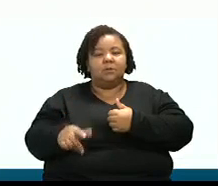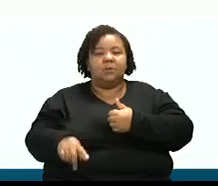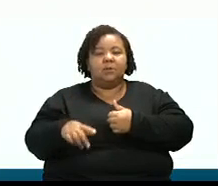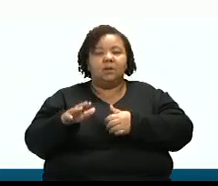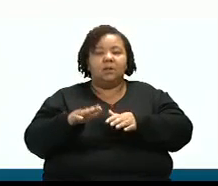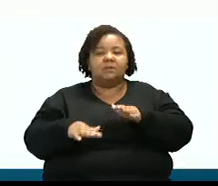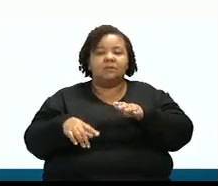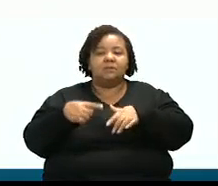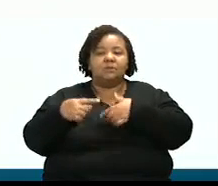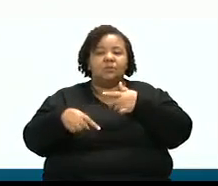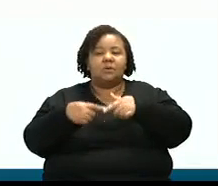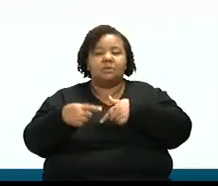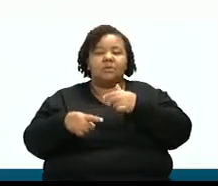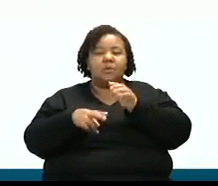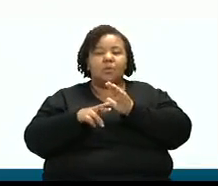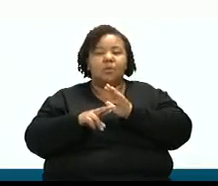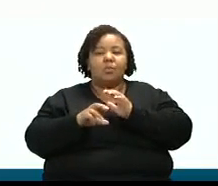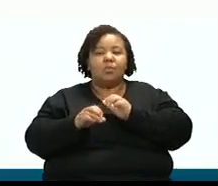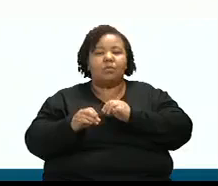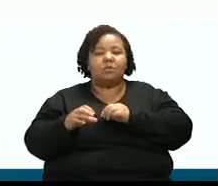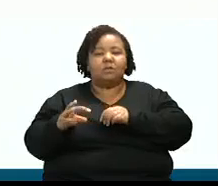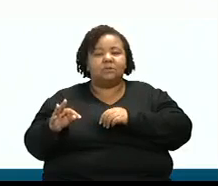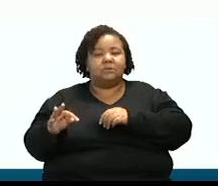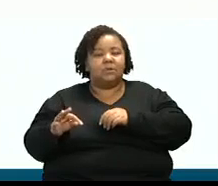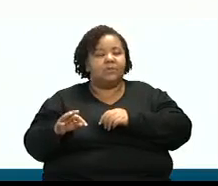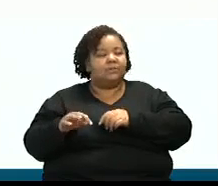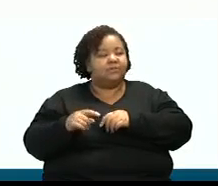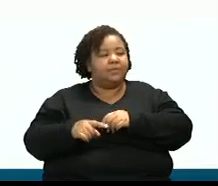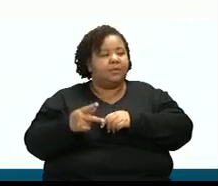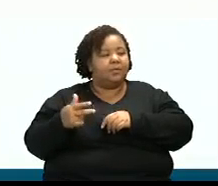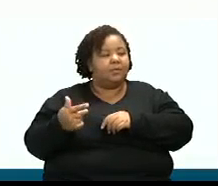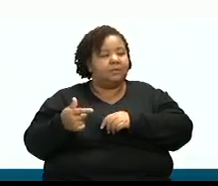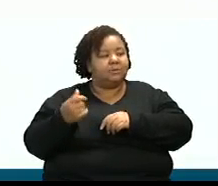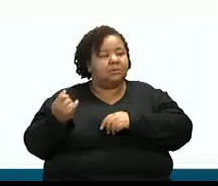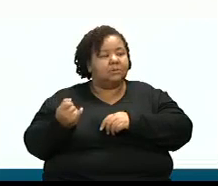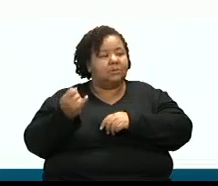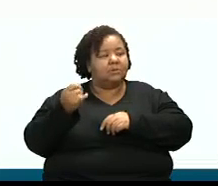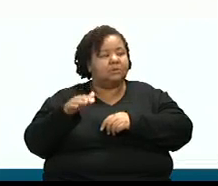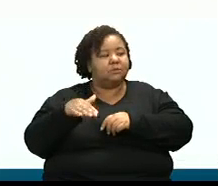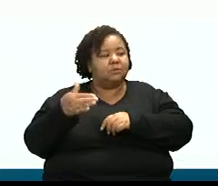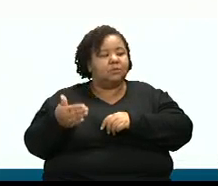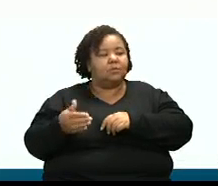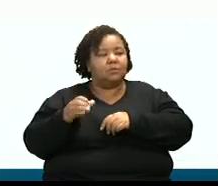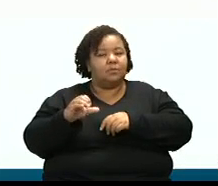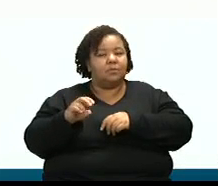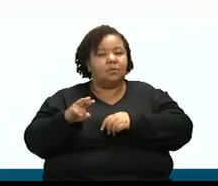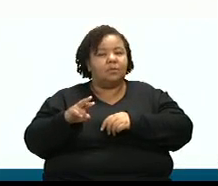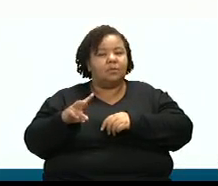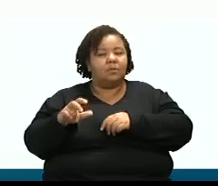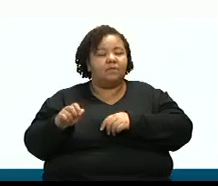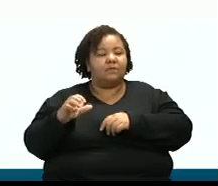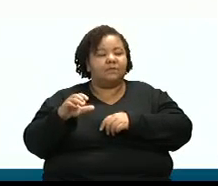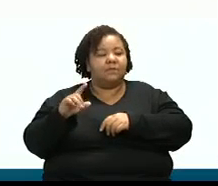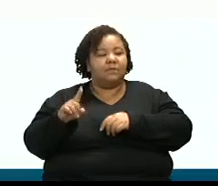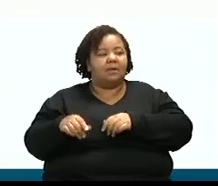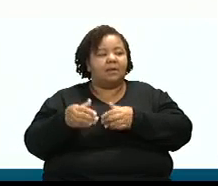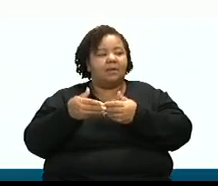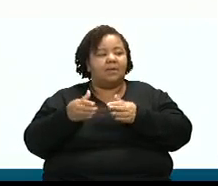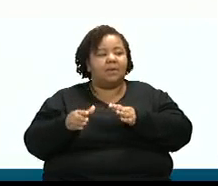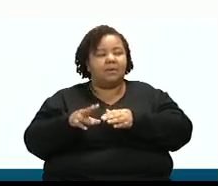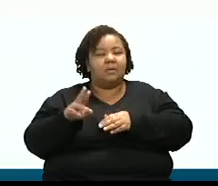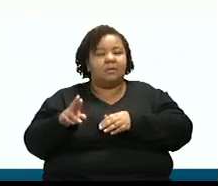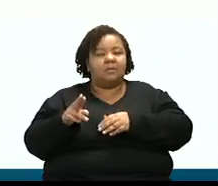rotacional. Uma observação importante que nós temos é que quando a curva C ela é aberta, nós utilizamos